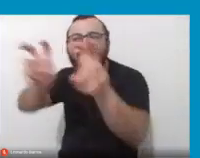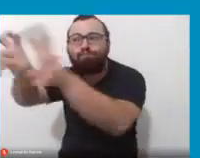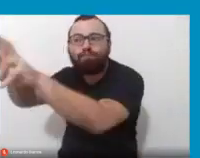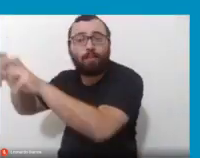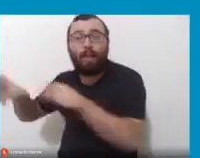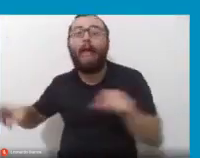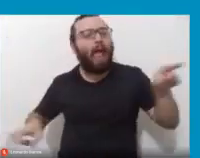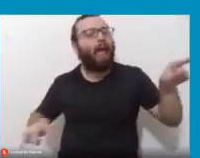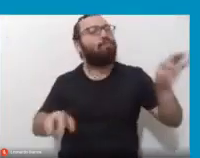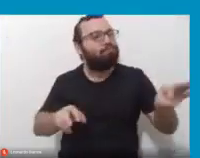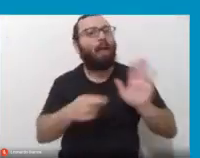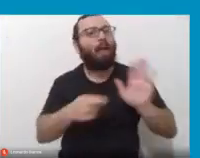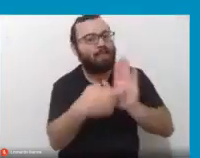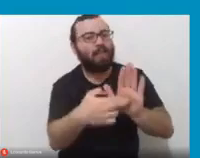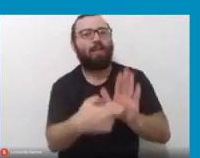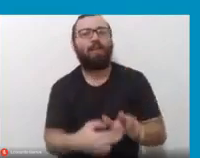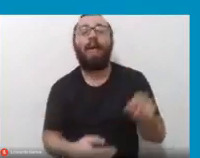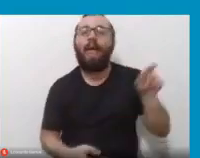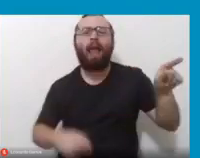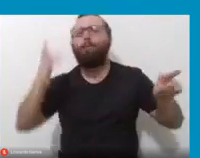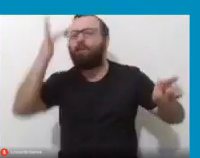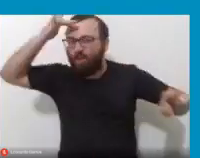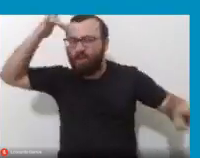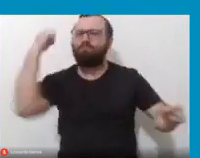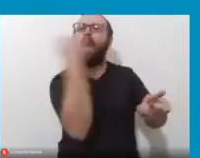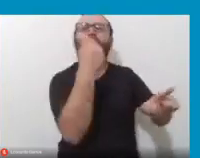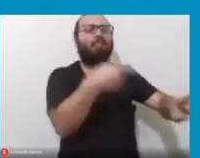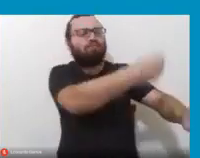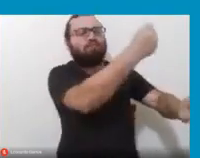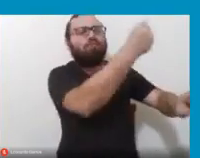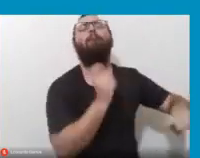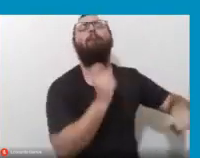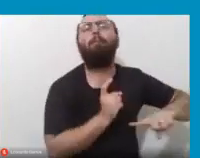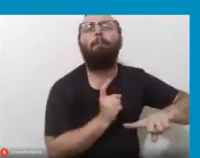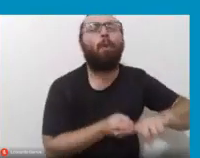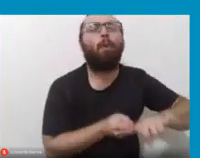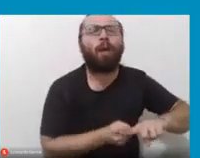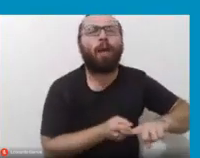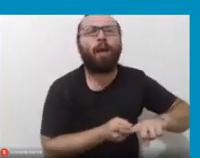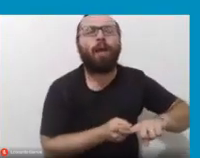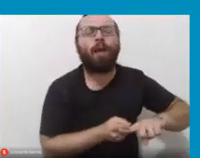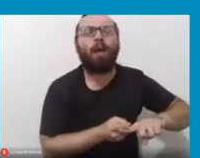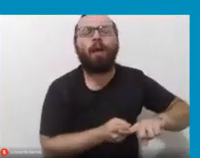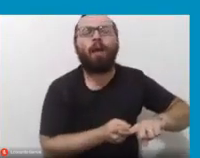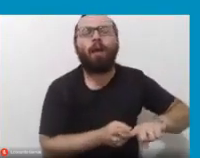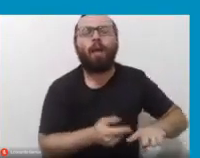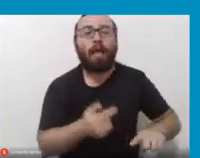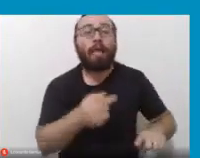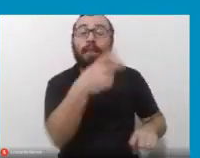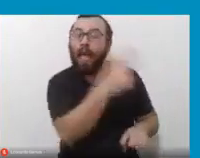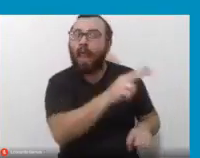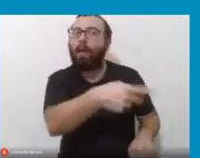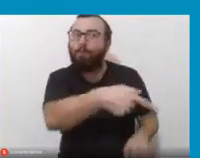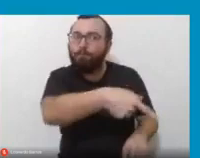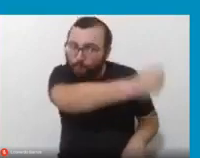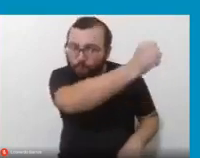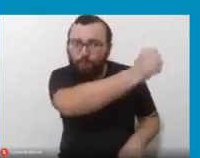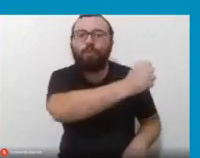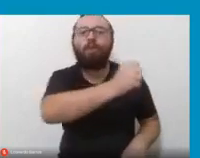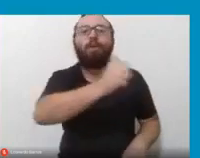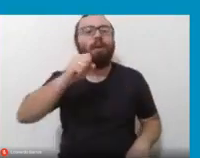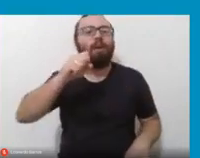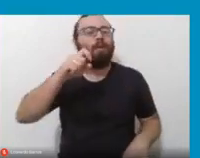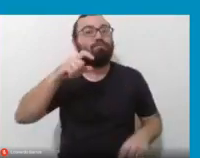Marielle representava. Marielle foi assassinada, não por ser, mas ela foi assassinada, e o assassinato e a execução dela é uma